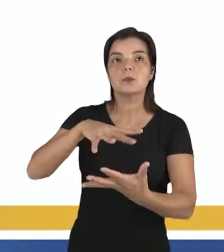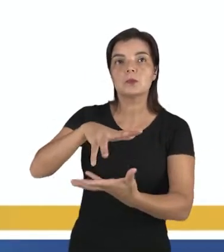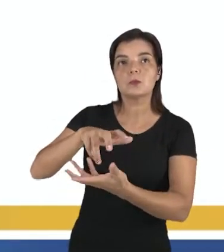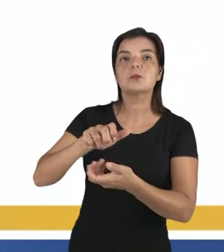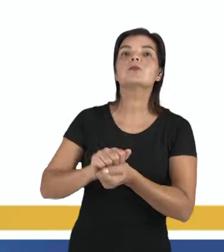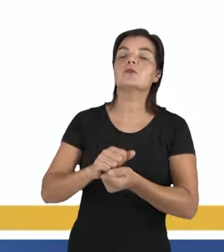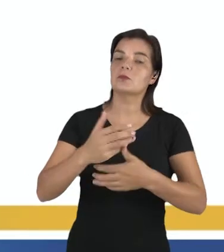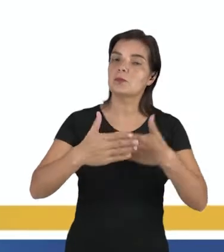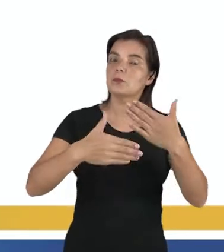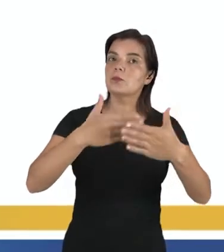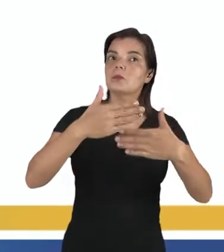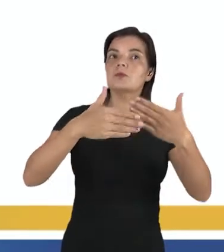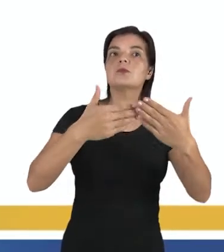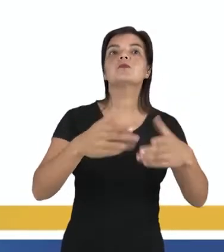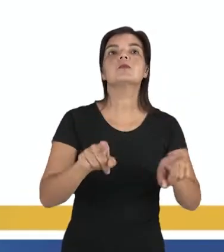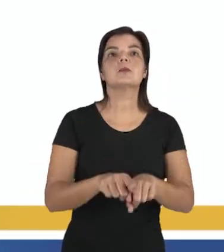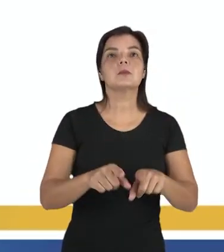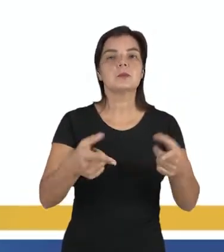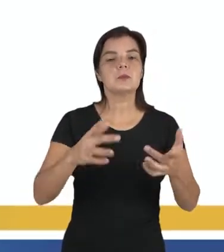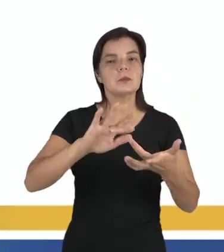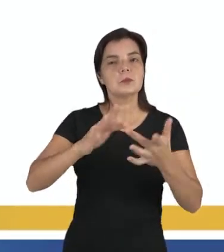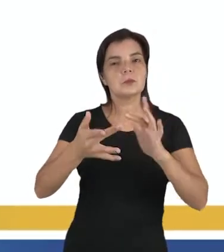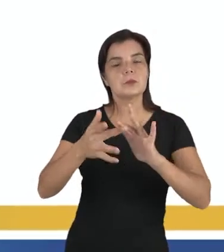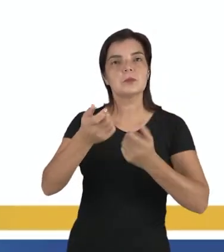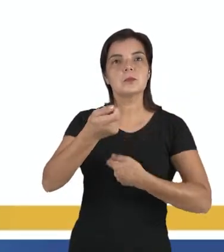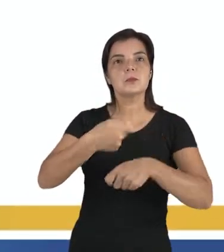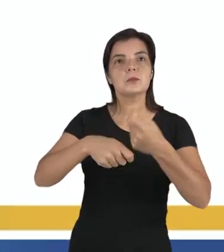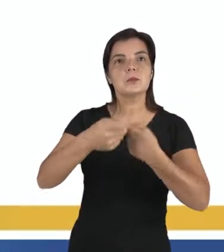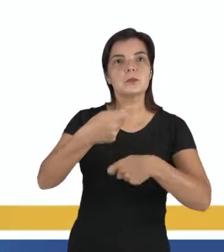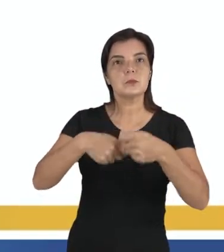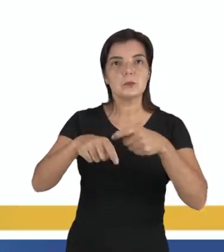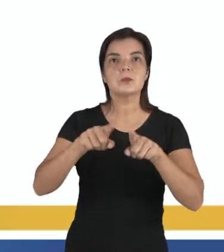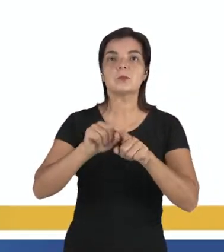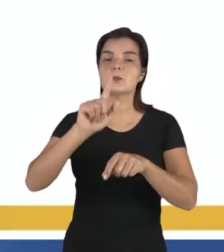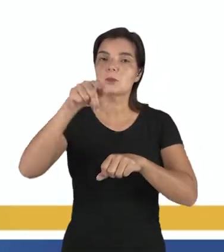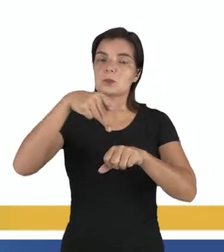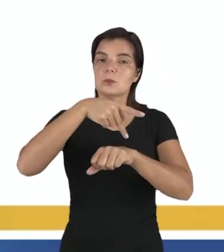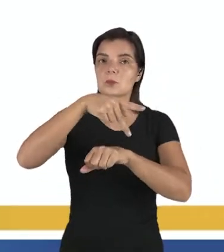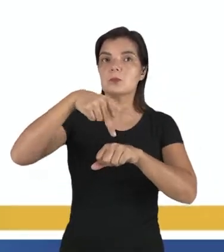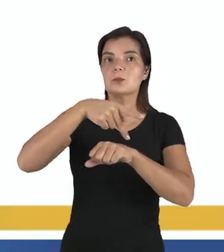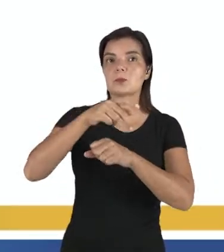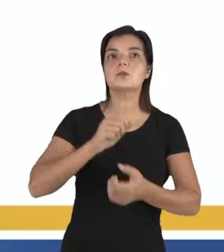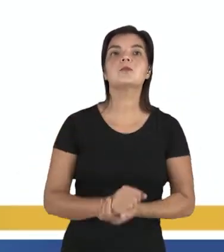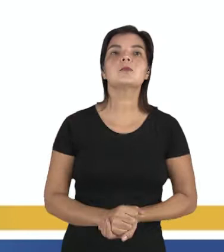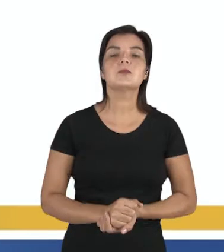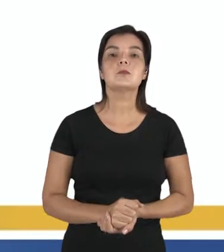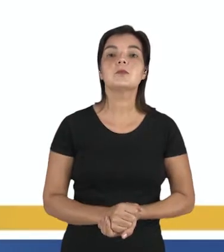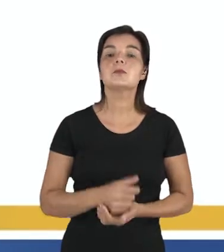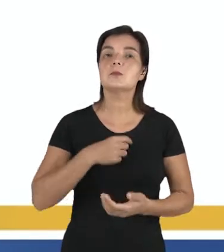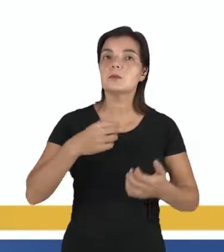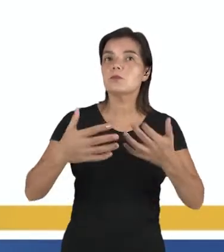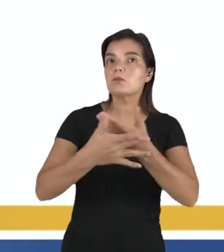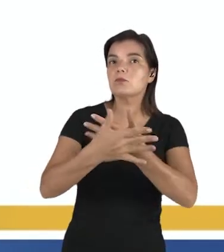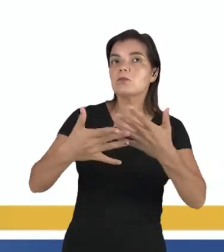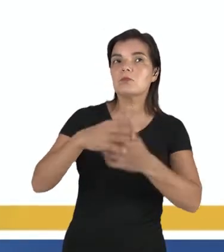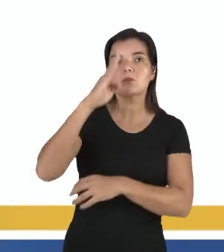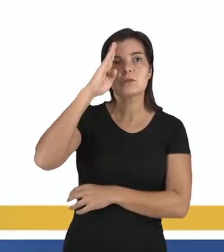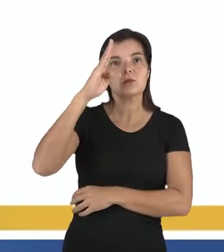estágio avançado de desenvolvimento e a maior conectividade da economia internacional, a urbanização